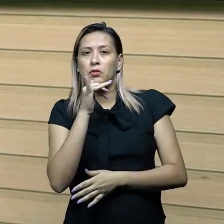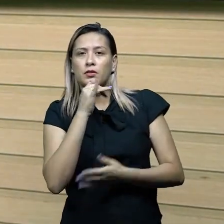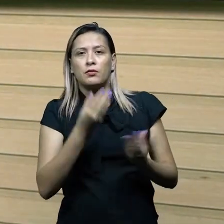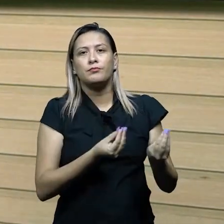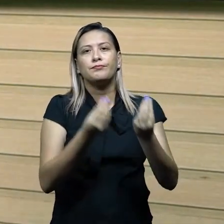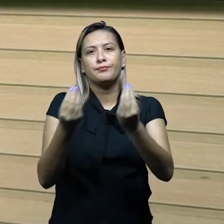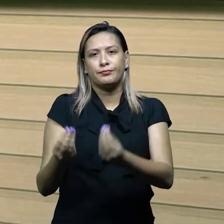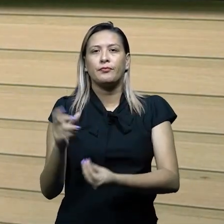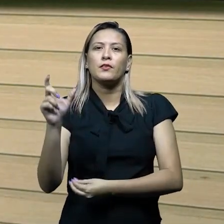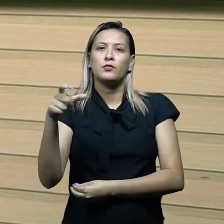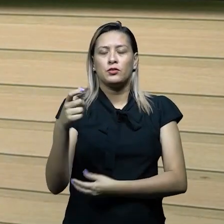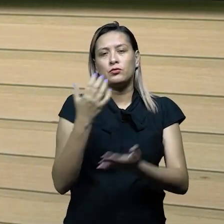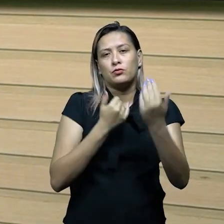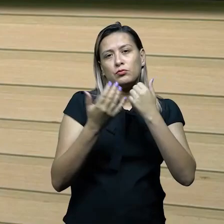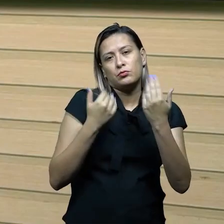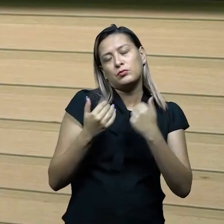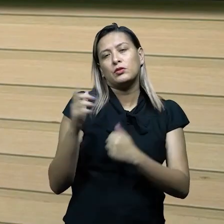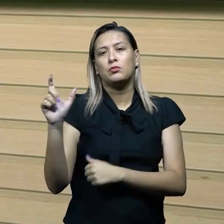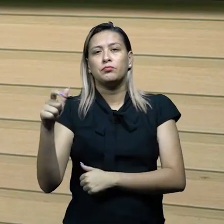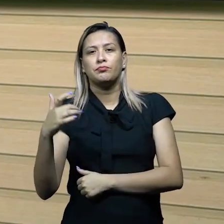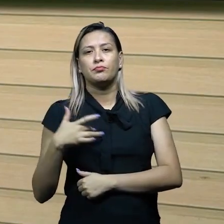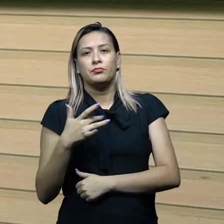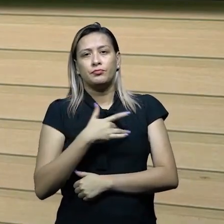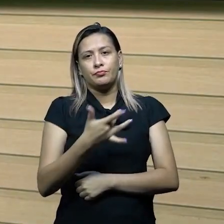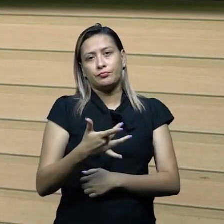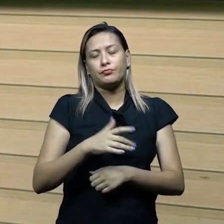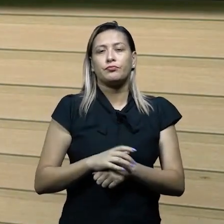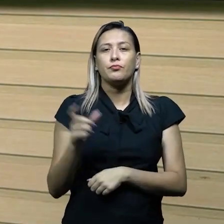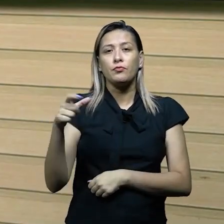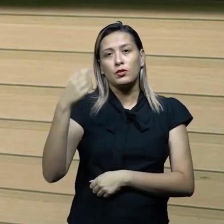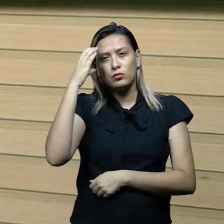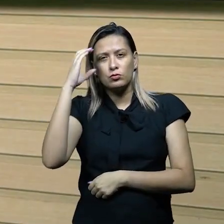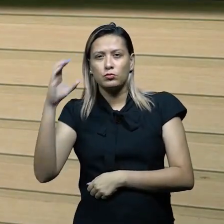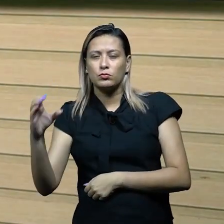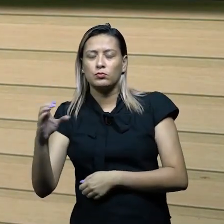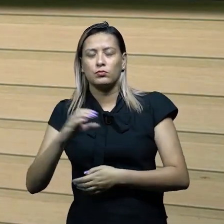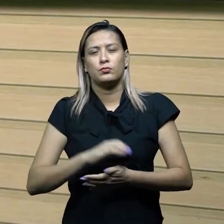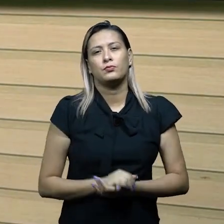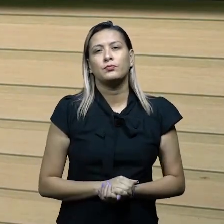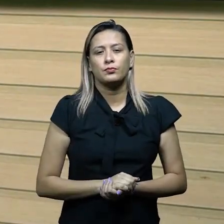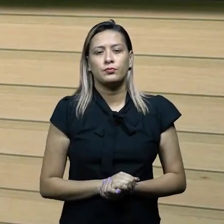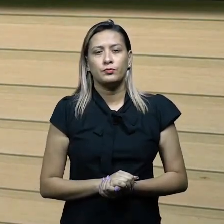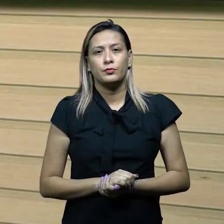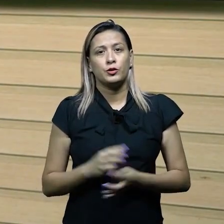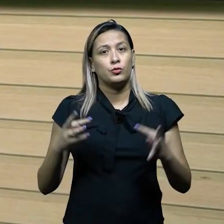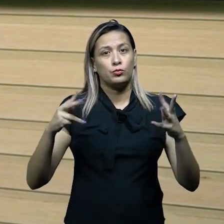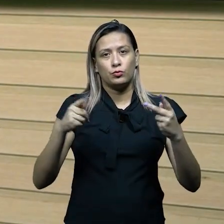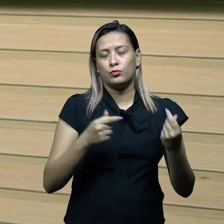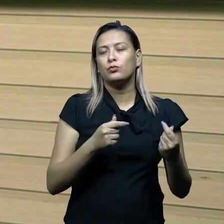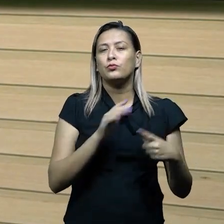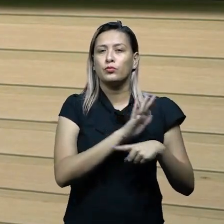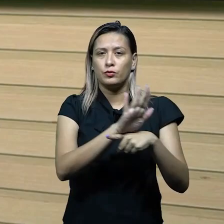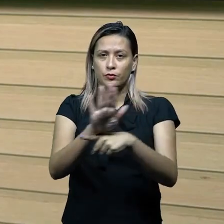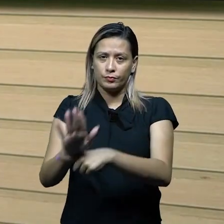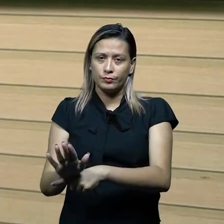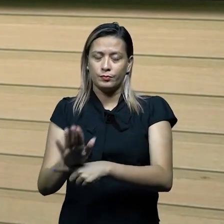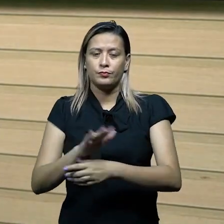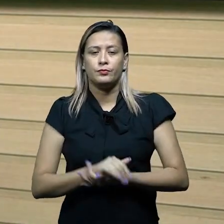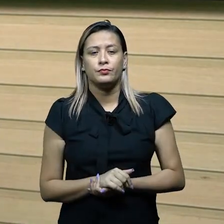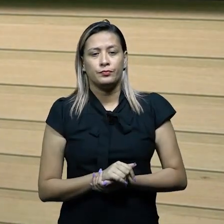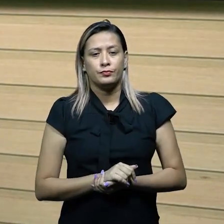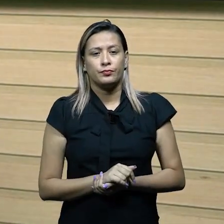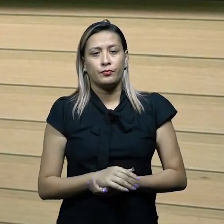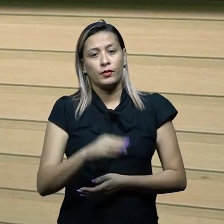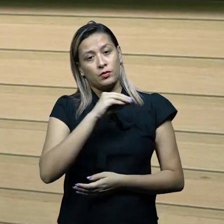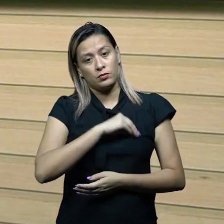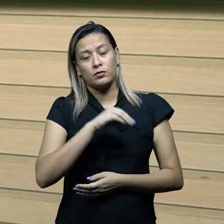ofertar um ticket de alimentação, um plano de saúde, um ticket de cultura. Isso tudo vai ajudar. Então, a remuneração,